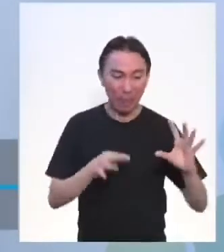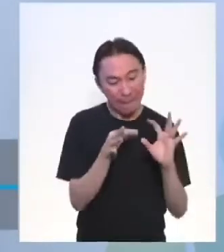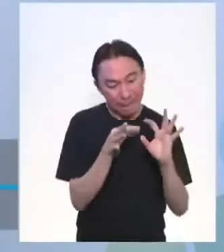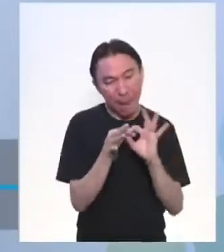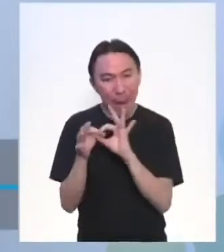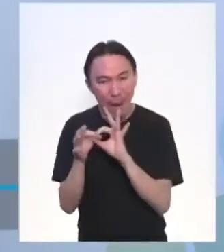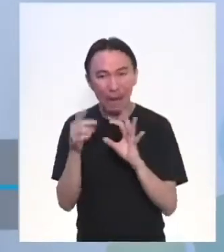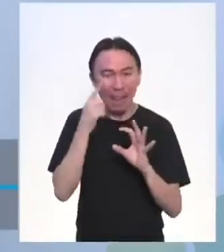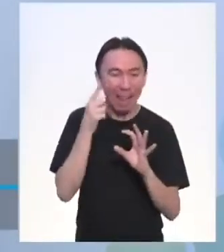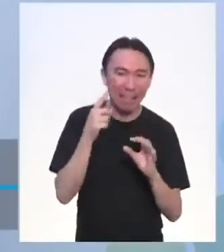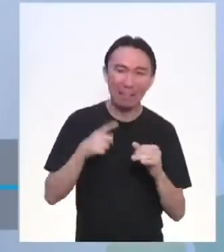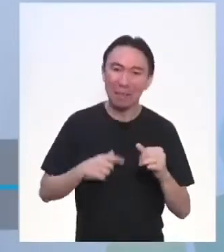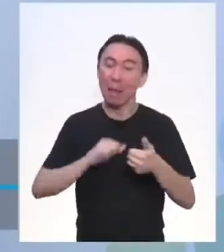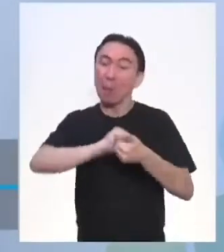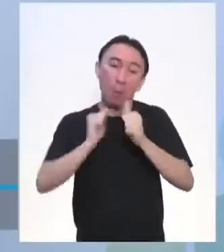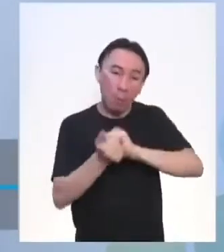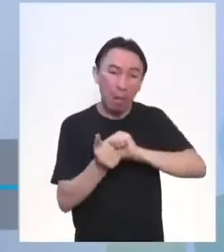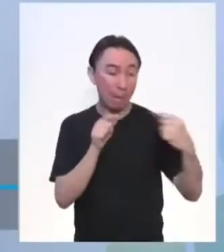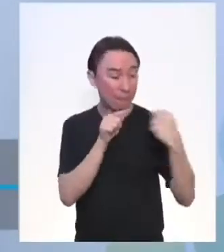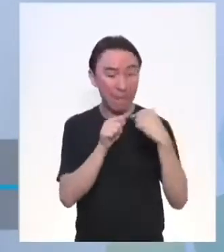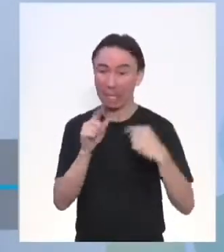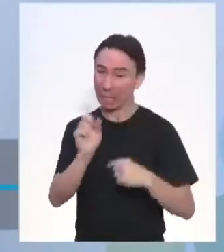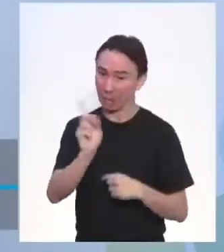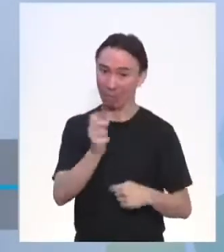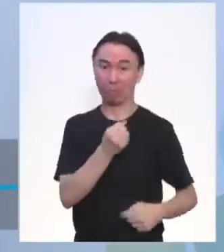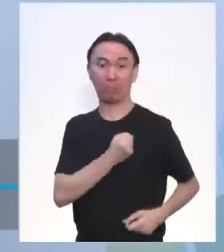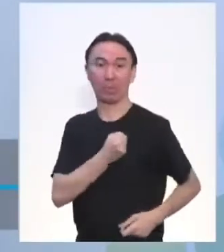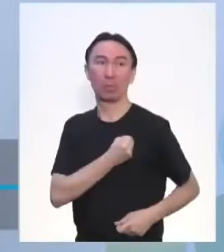singular. Não está adequado para esse contexto, tá?